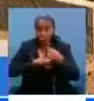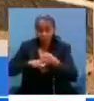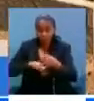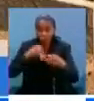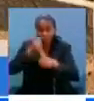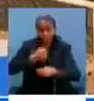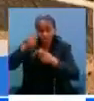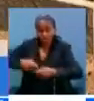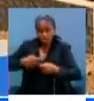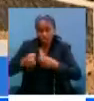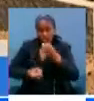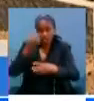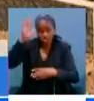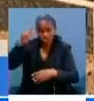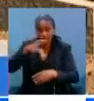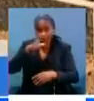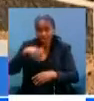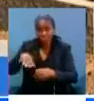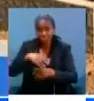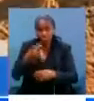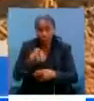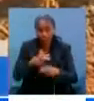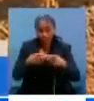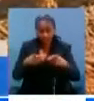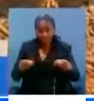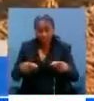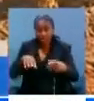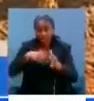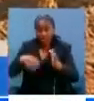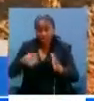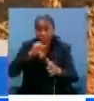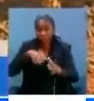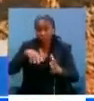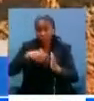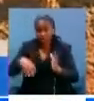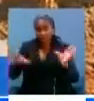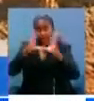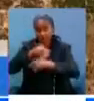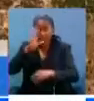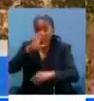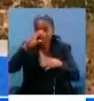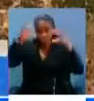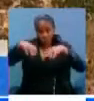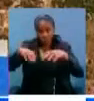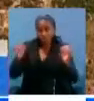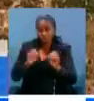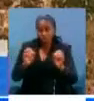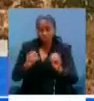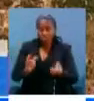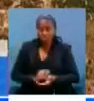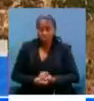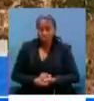Criadores confirma que a situação no Vale é muito complicada e pode agravar-se ainda mais se não chover este ano. A população vive